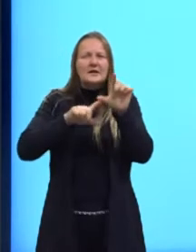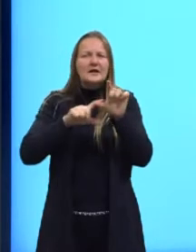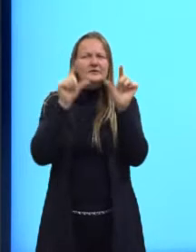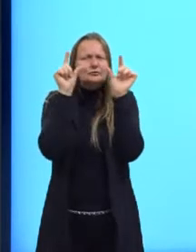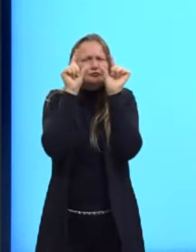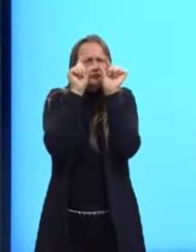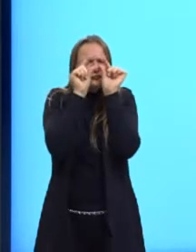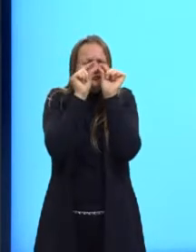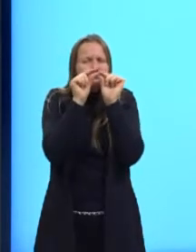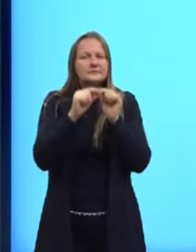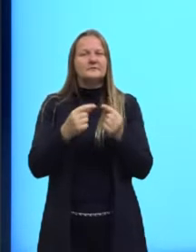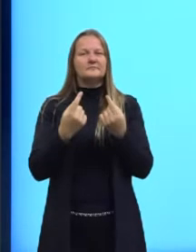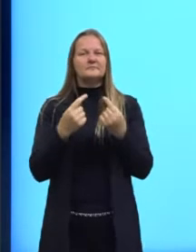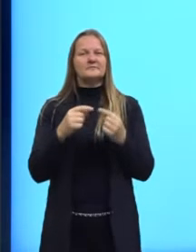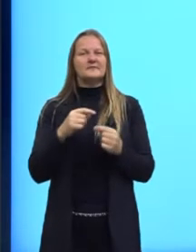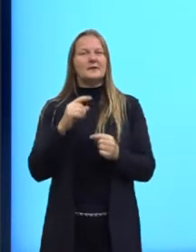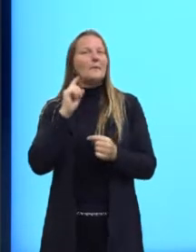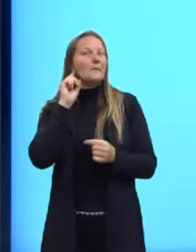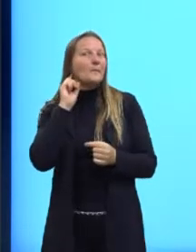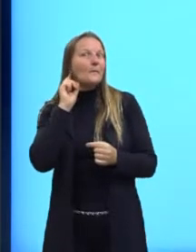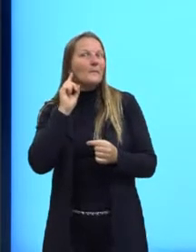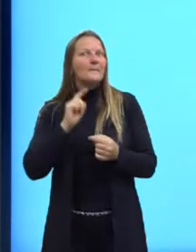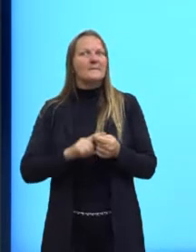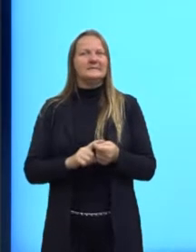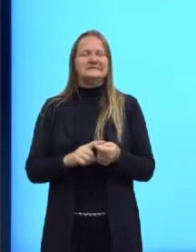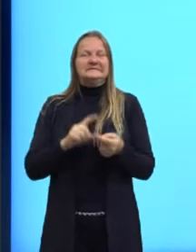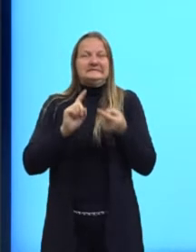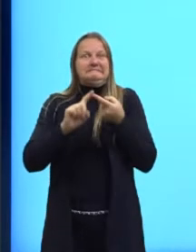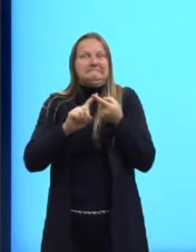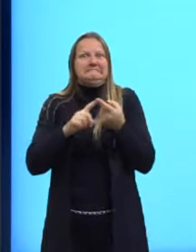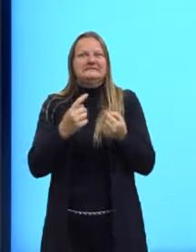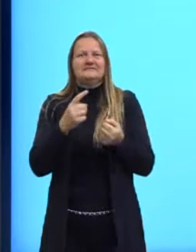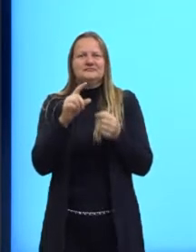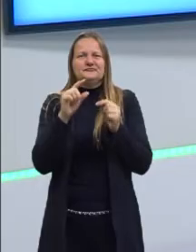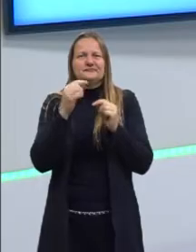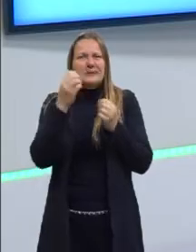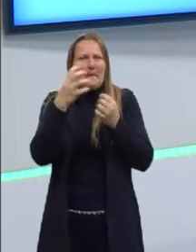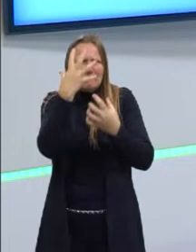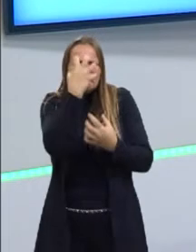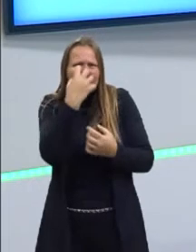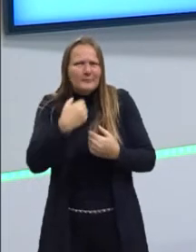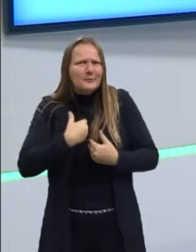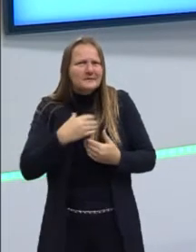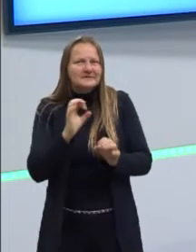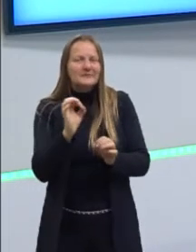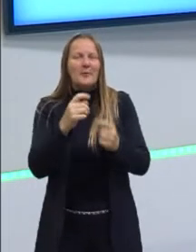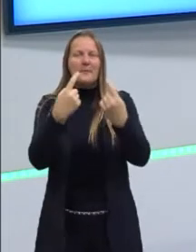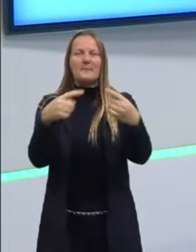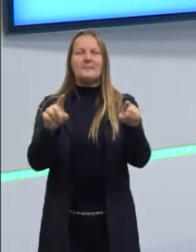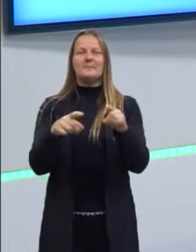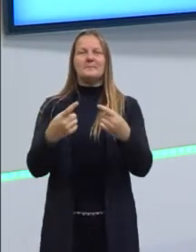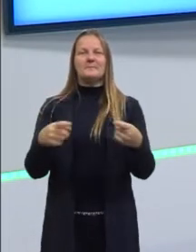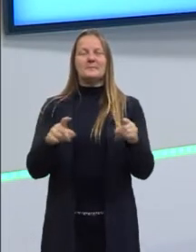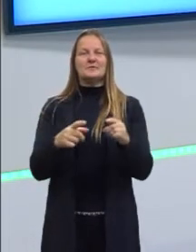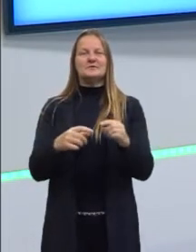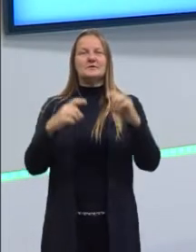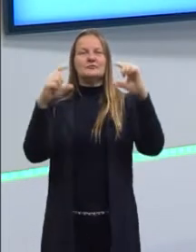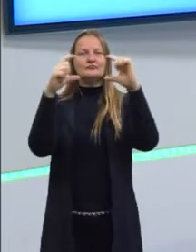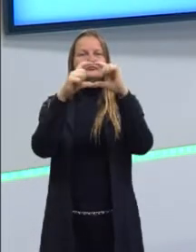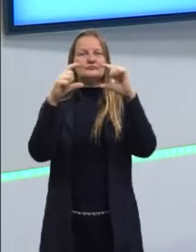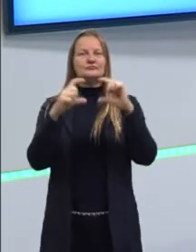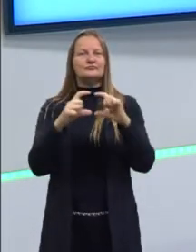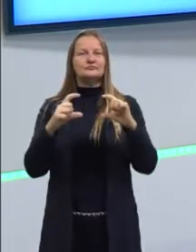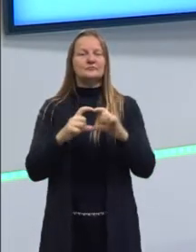Isso foi de propósito não fiquem bravos comigo mas vocês vão entender que a música Ali ela é composta